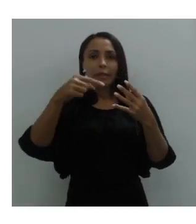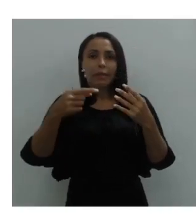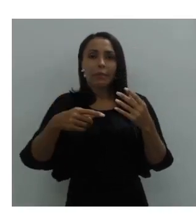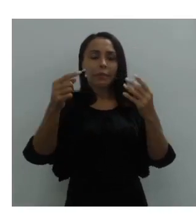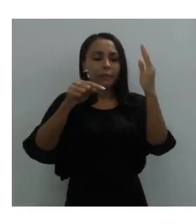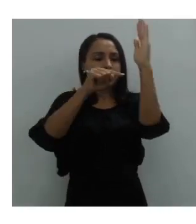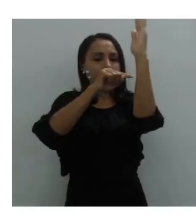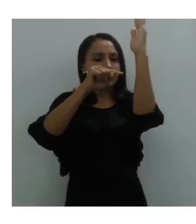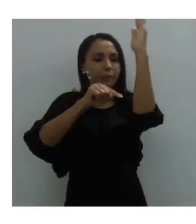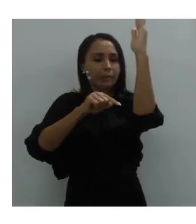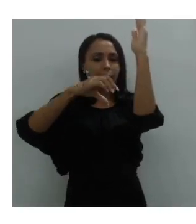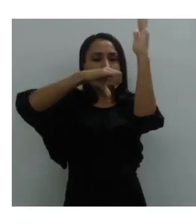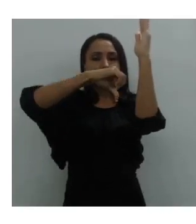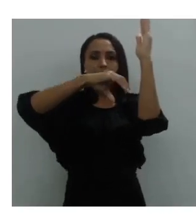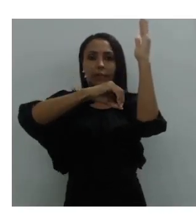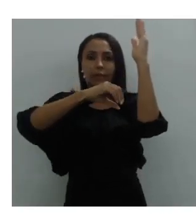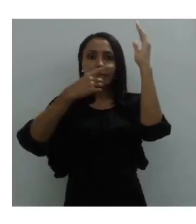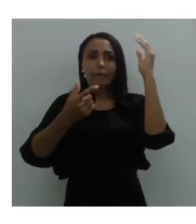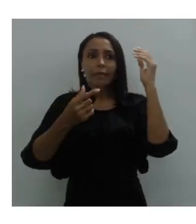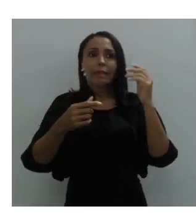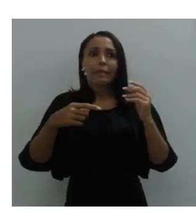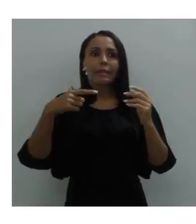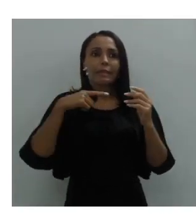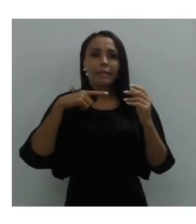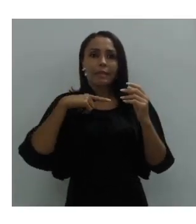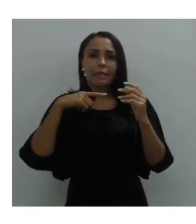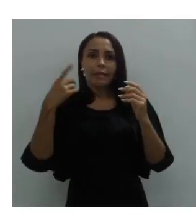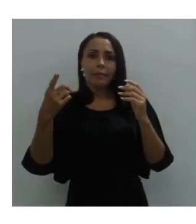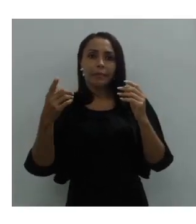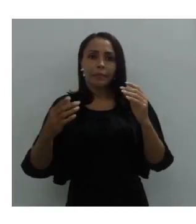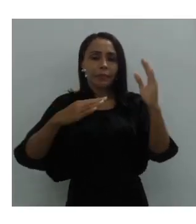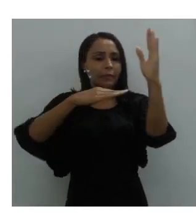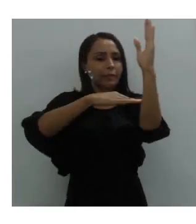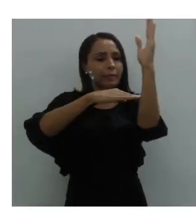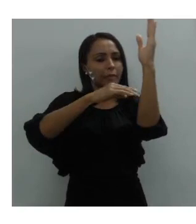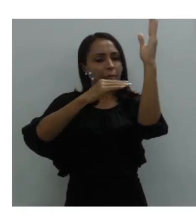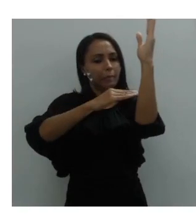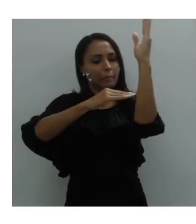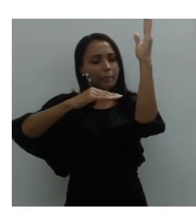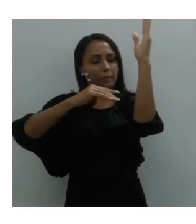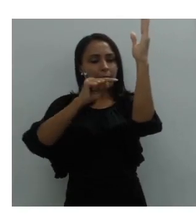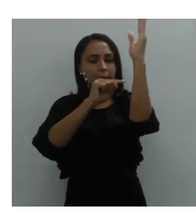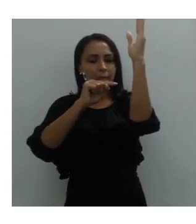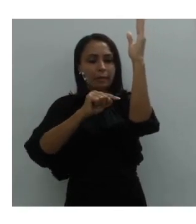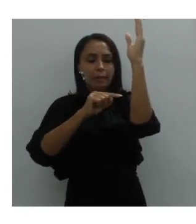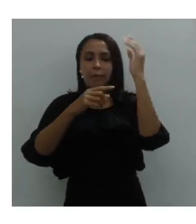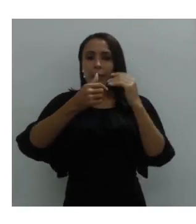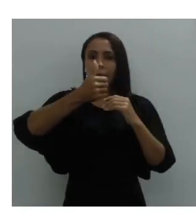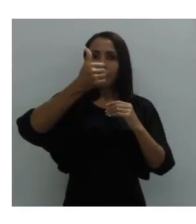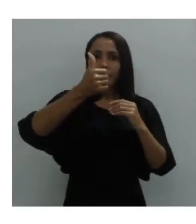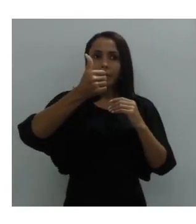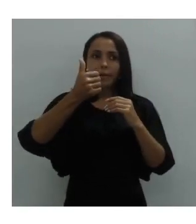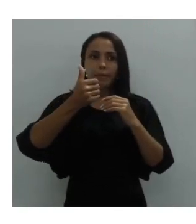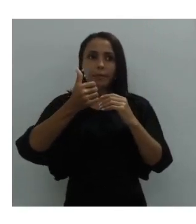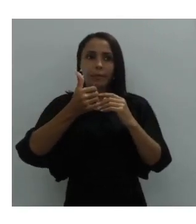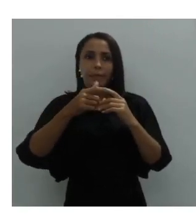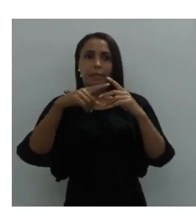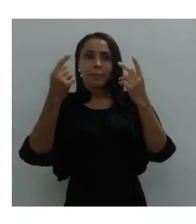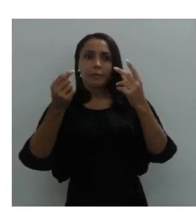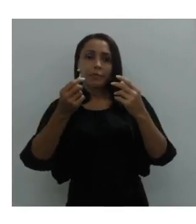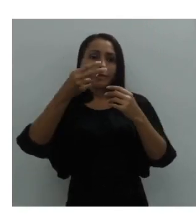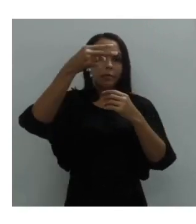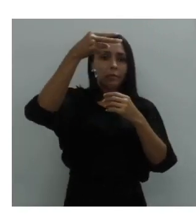graus. Você vê aí que eu tenho um quadrante da sua esquerda para a sua direita, eu tenho o primeiro quadrante, depois vem o